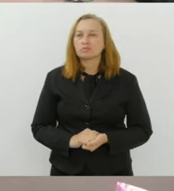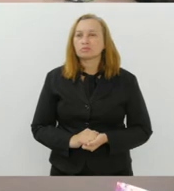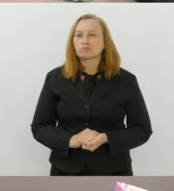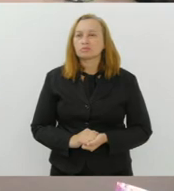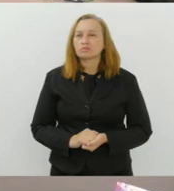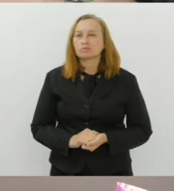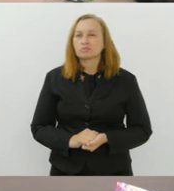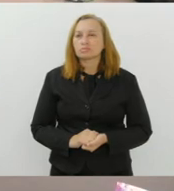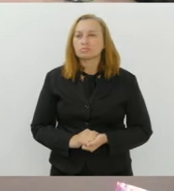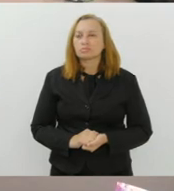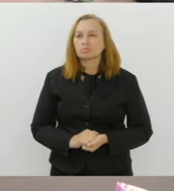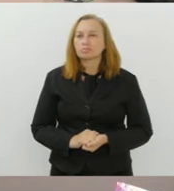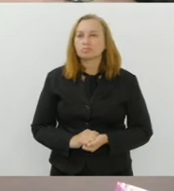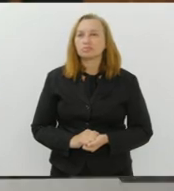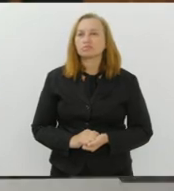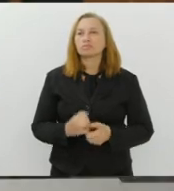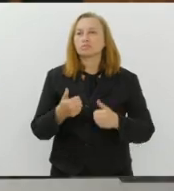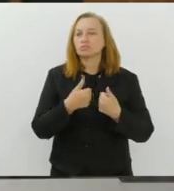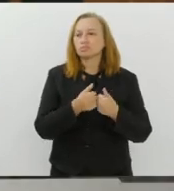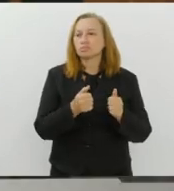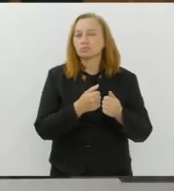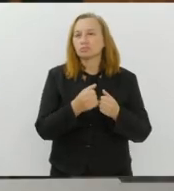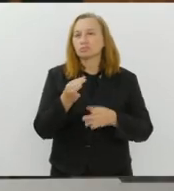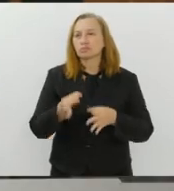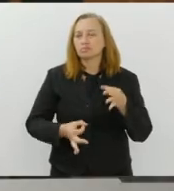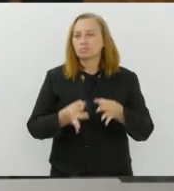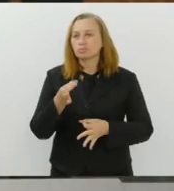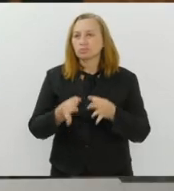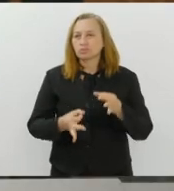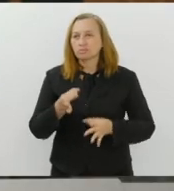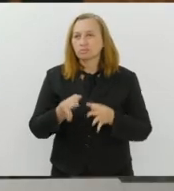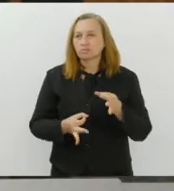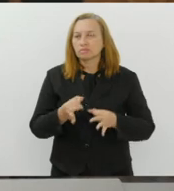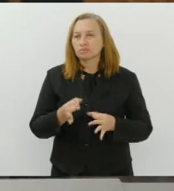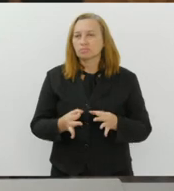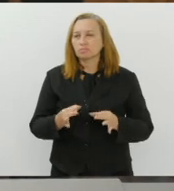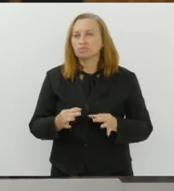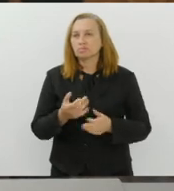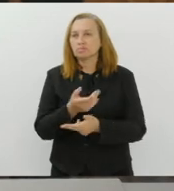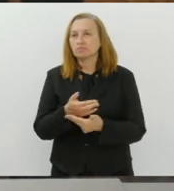O ônibus da Justiça Itinerante, enfim,